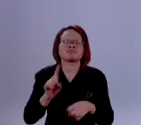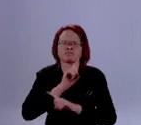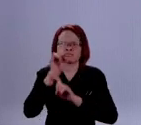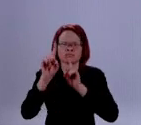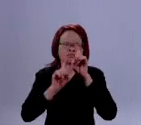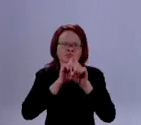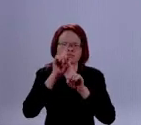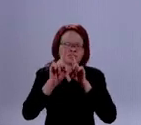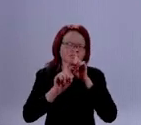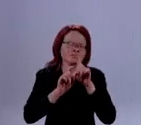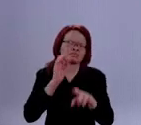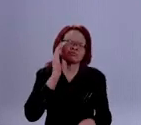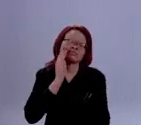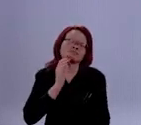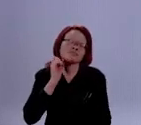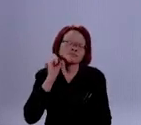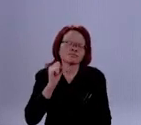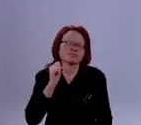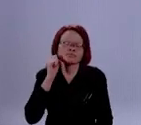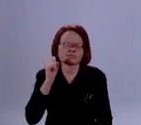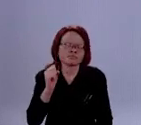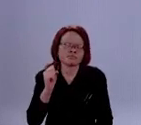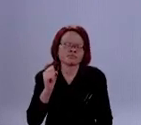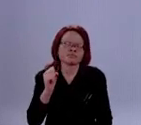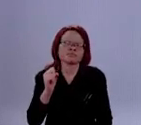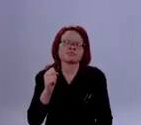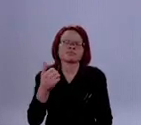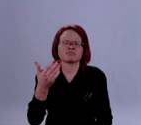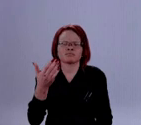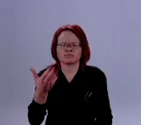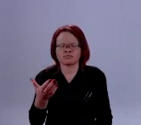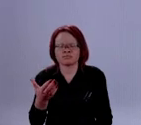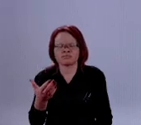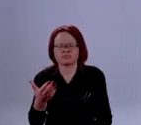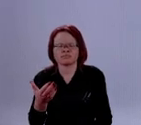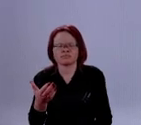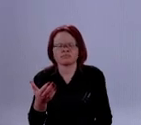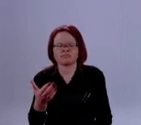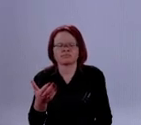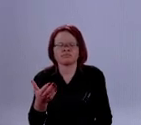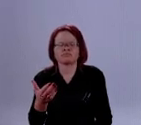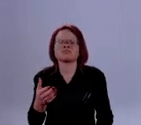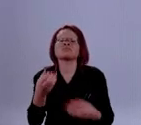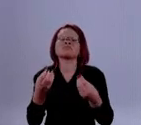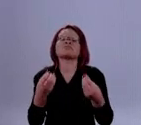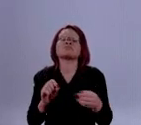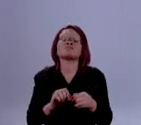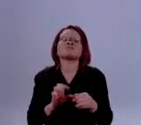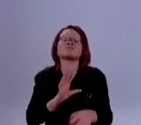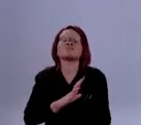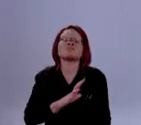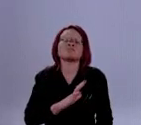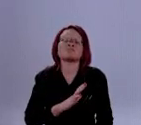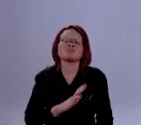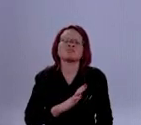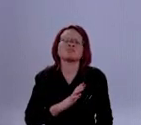ao avô nós vamos Completar com este verbo aqui fazer conjugando o corretamente como